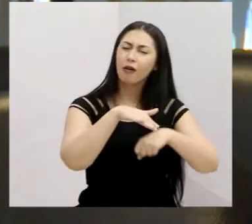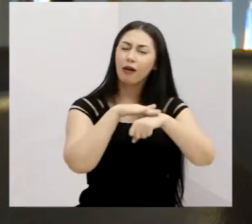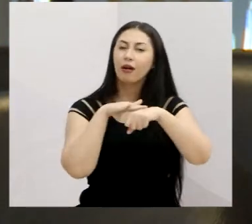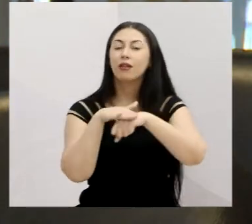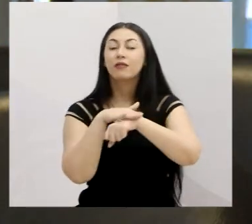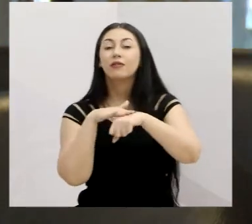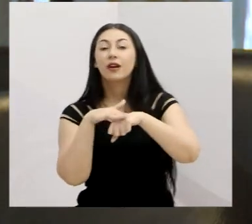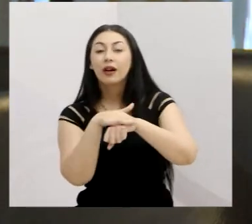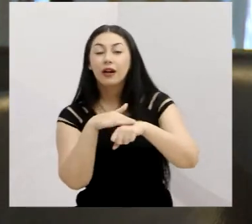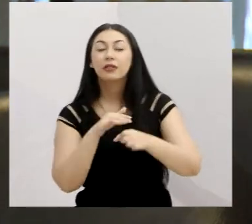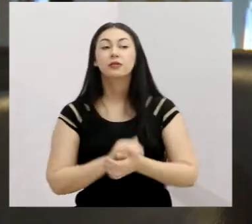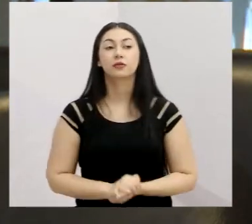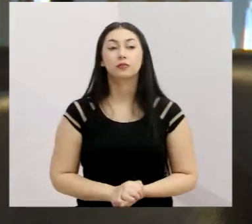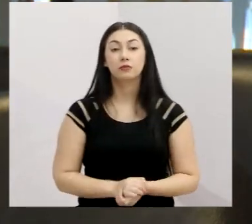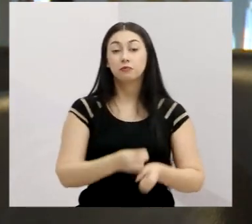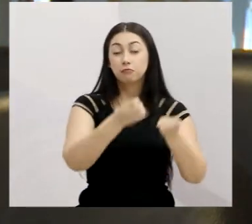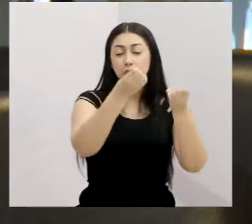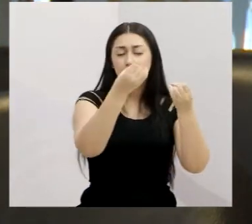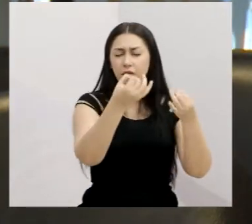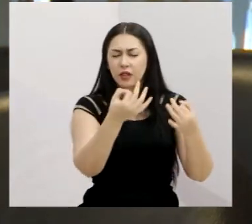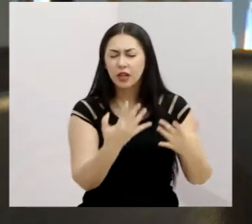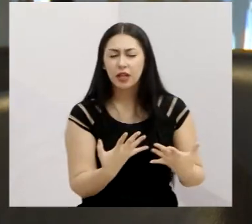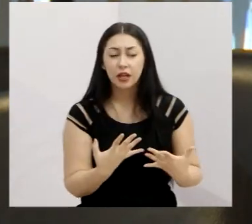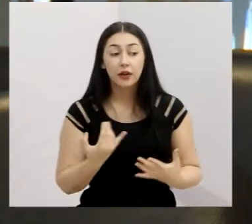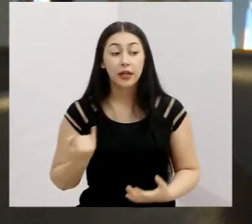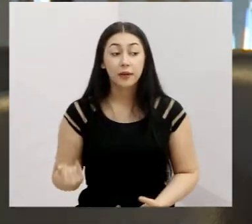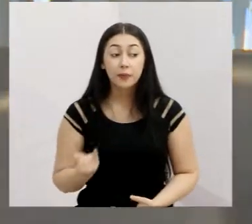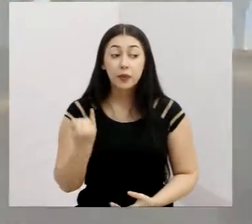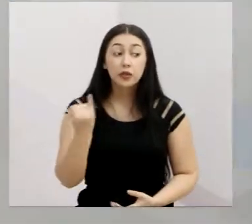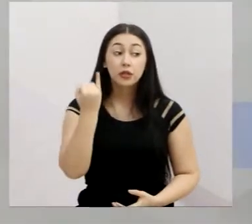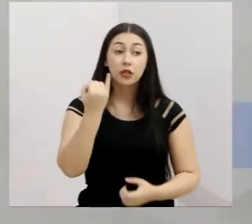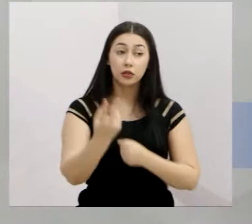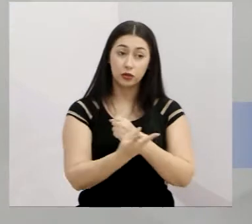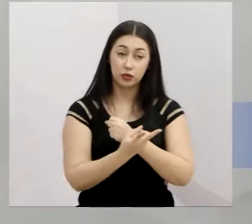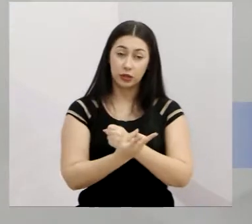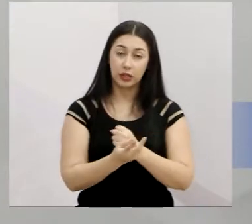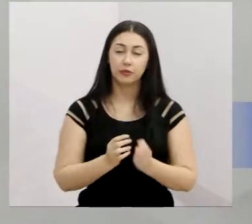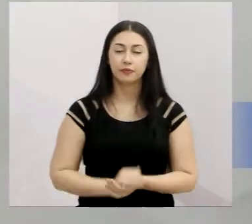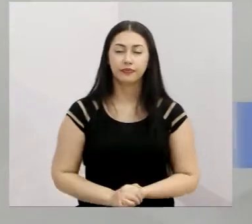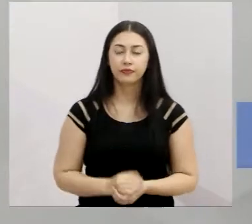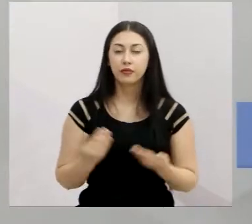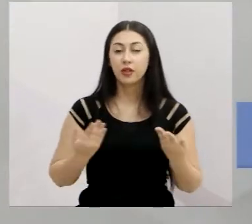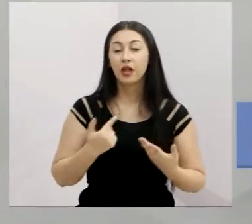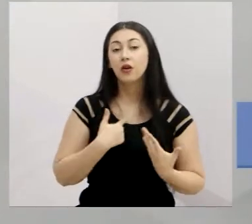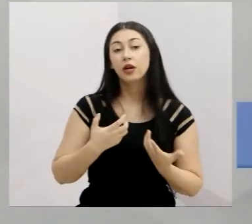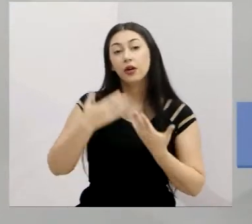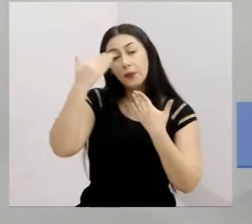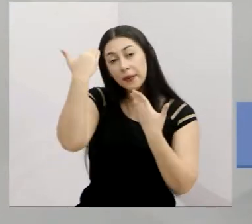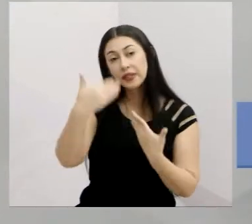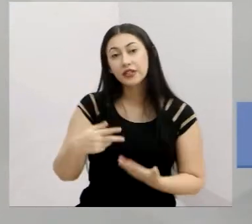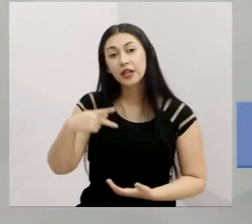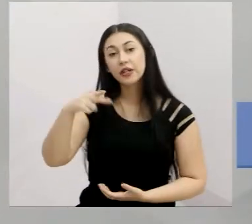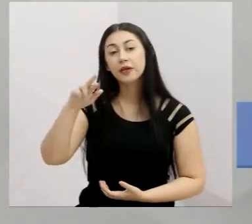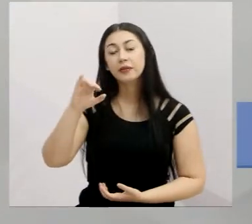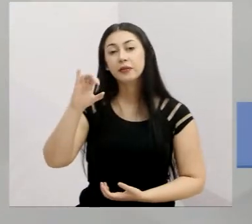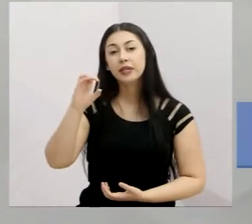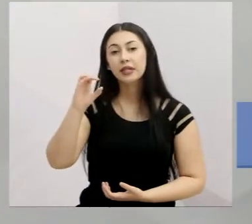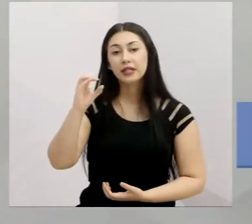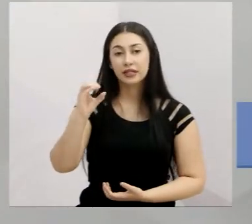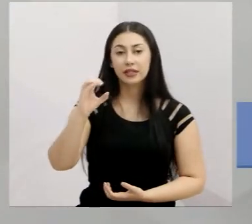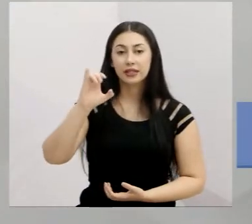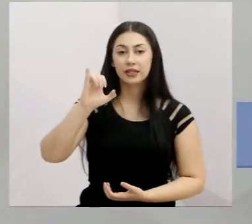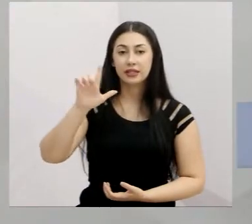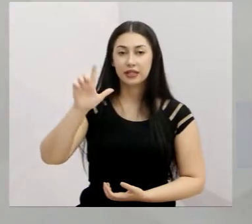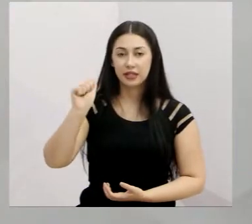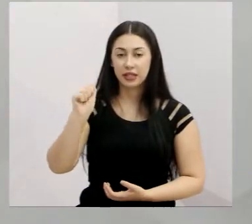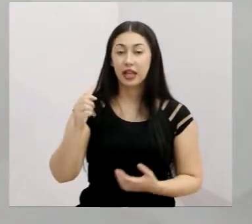eu eu falo sobre a importância do tratamento hoje estou aqui para homenagear minha amiga Priscila a Priscila a guarda